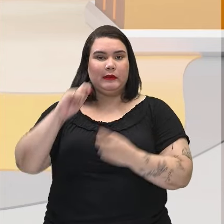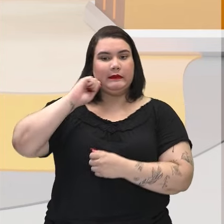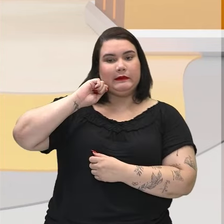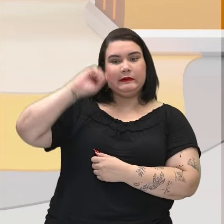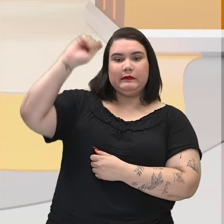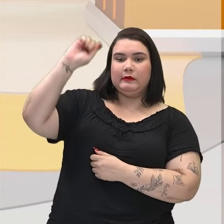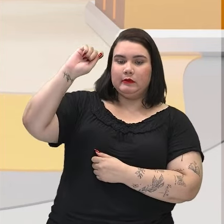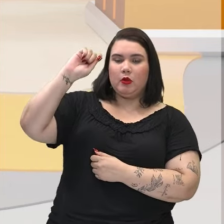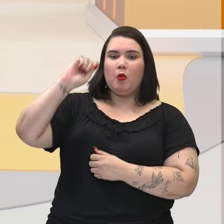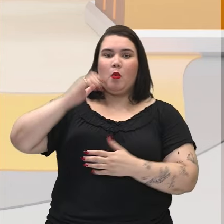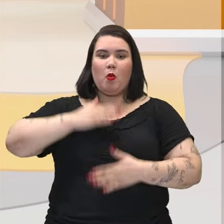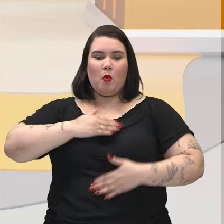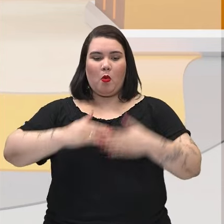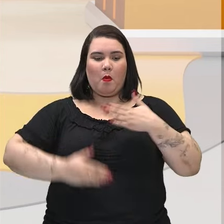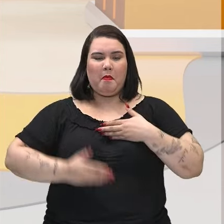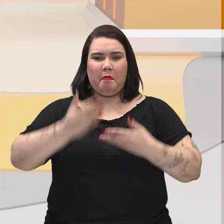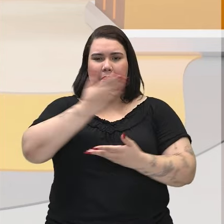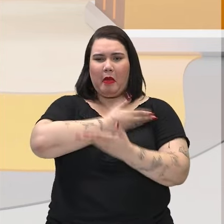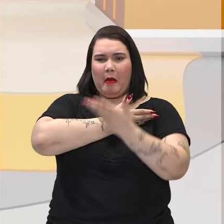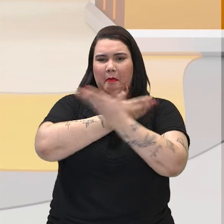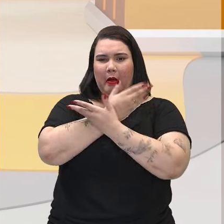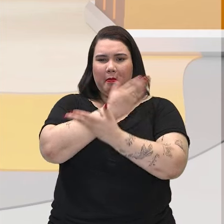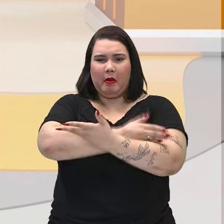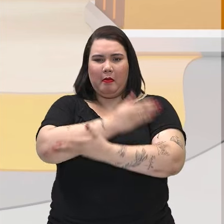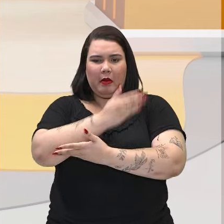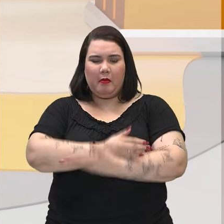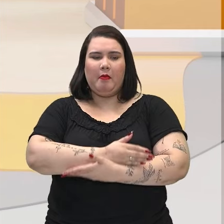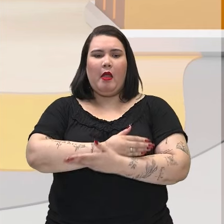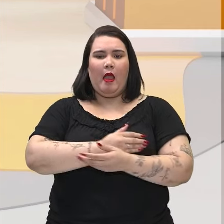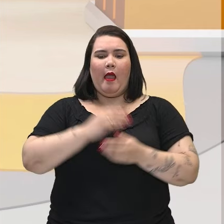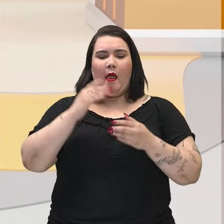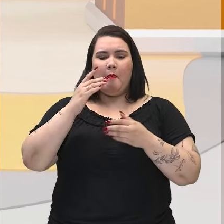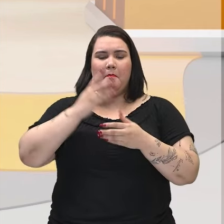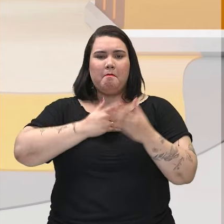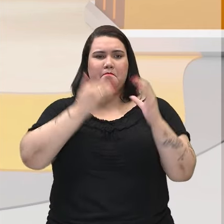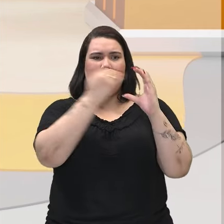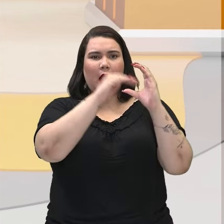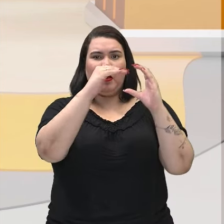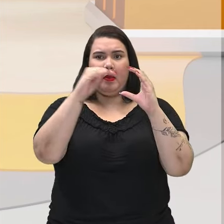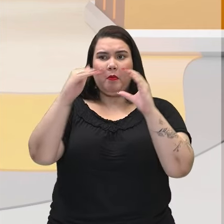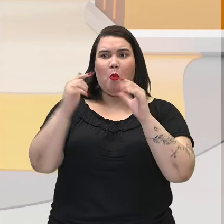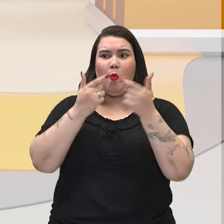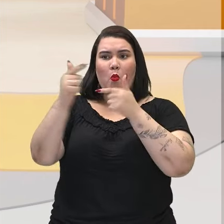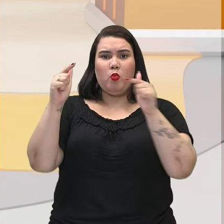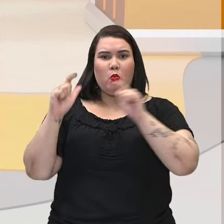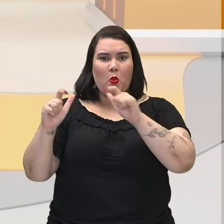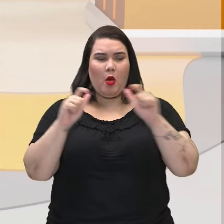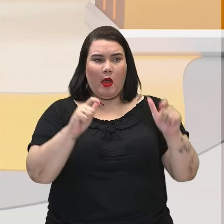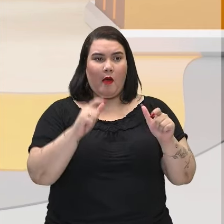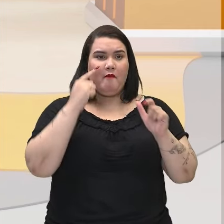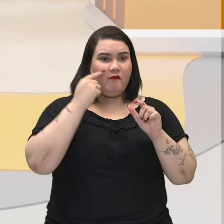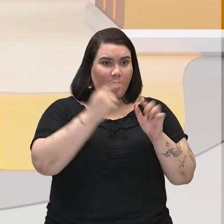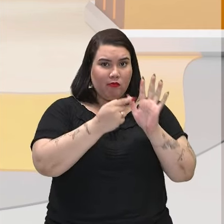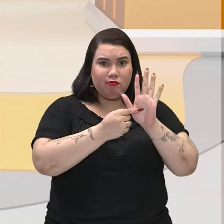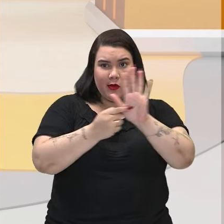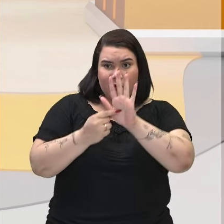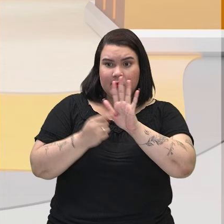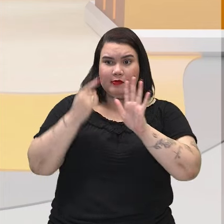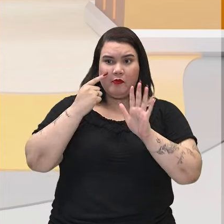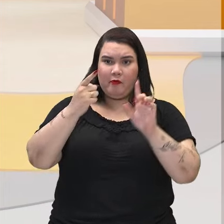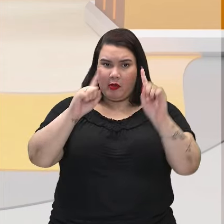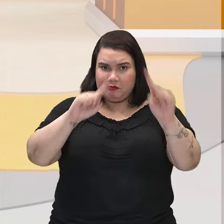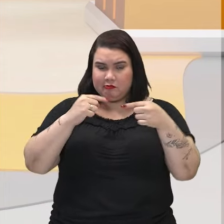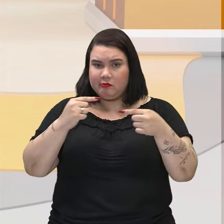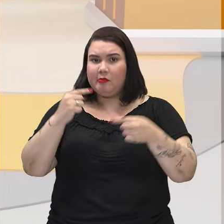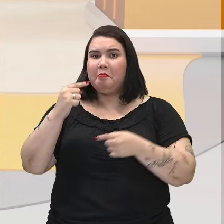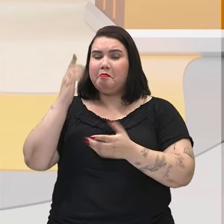esquartejados e partes dos seus membros sendo enviados para outras províncias para que servisse de exemplo para que ninguém desafiasse a coroa.